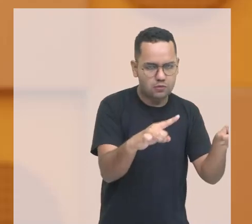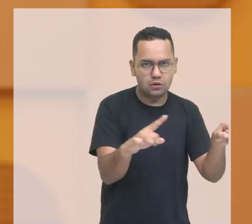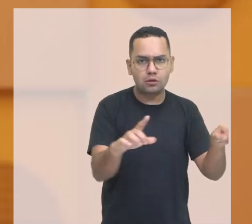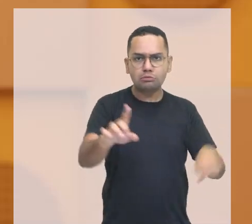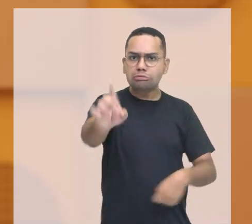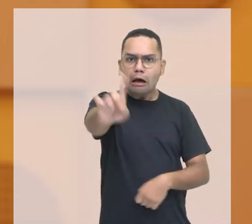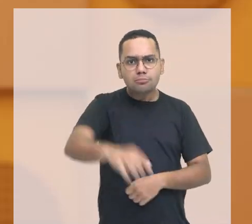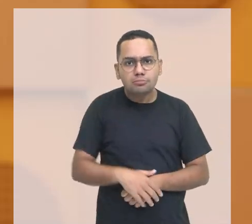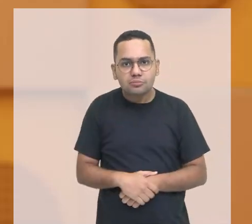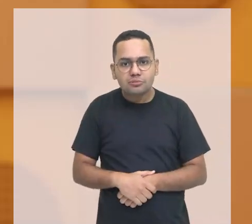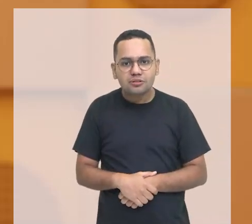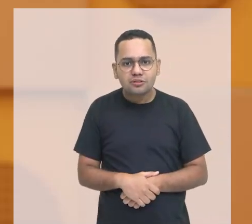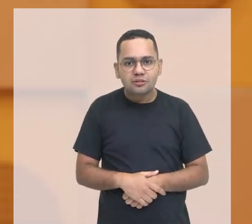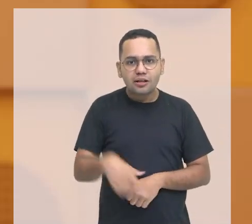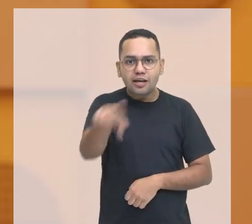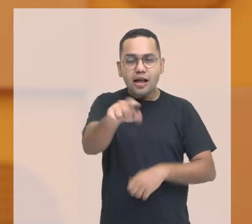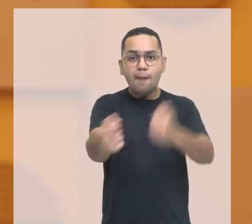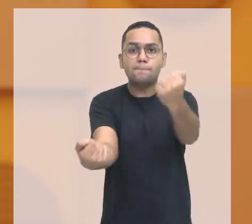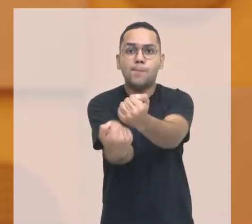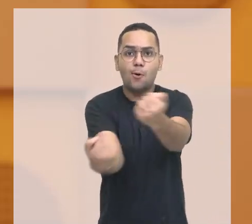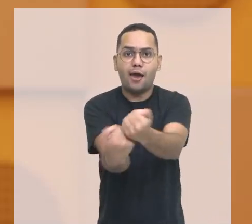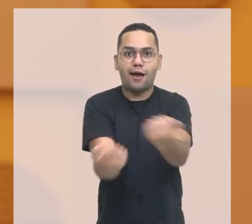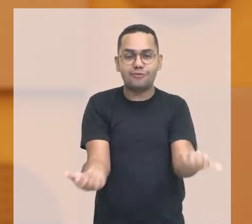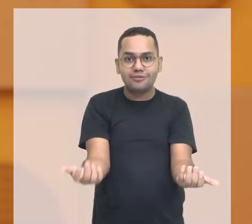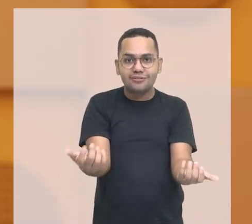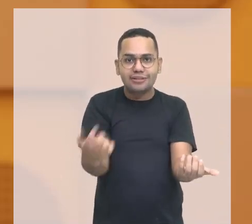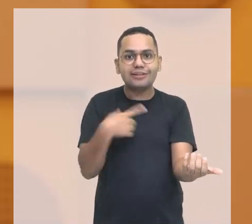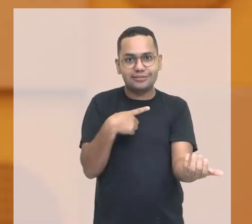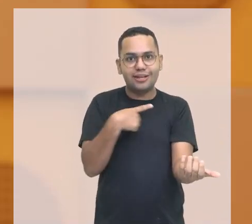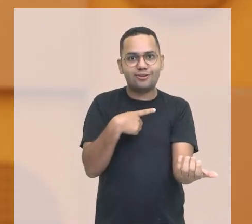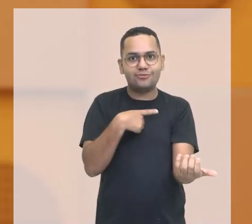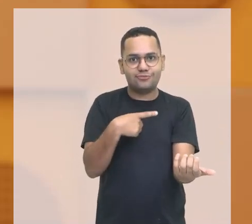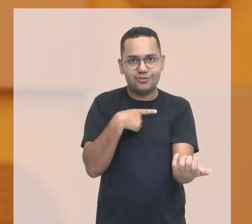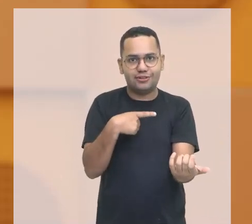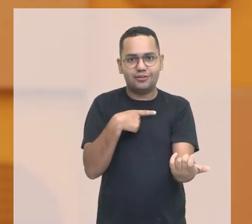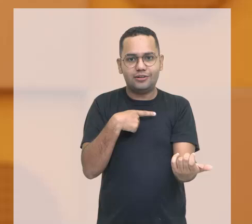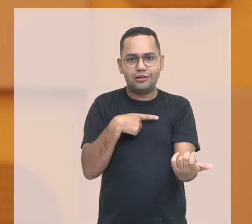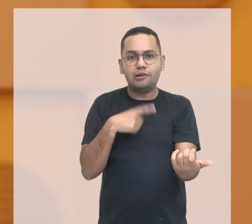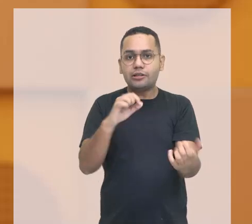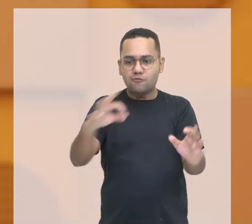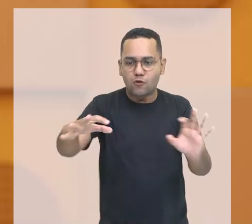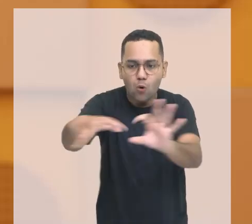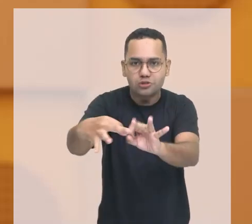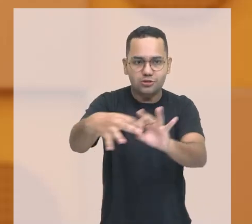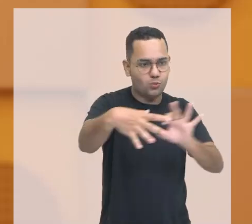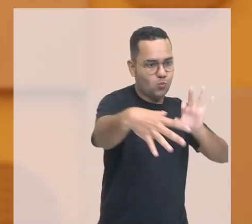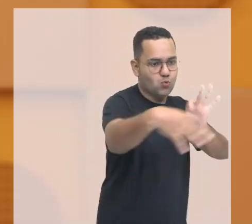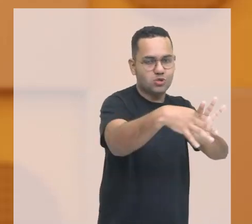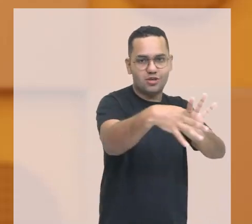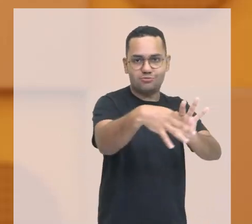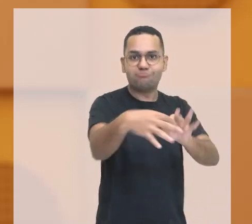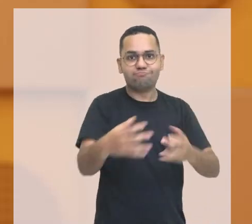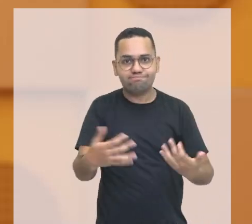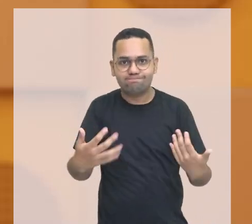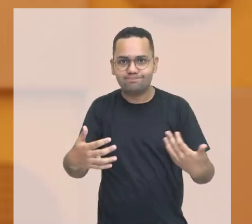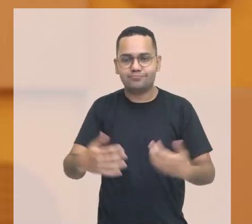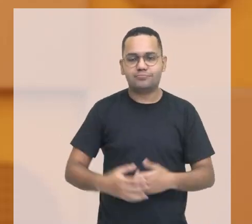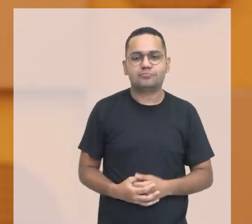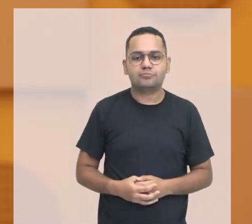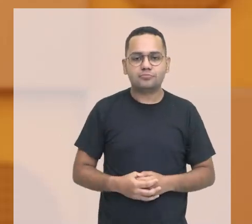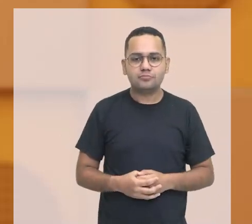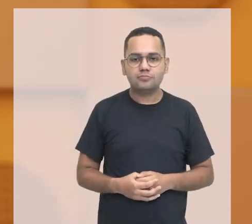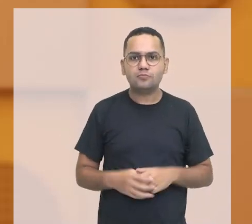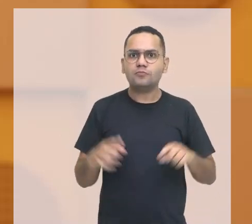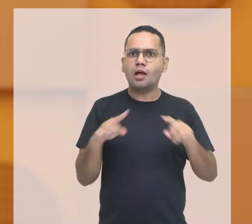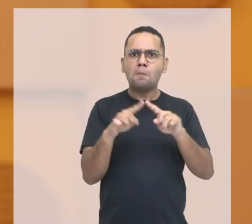revolta, ele acabou olhando para a situação do povo e aderindo ele próprio à manifestação. A manifestação, então,